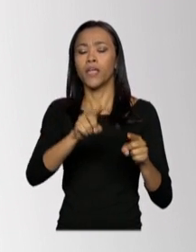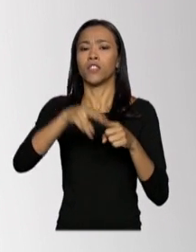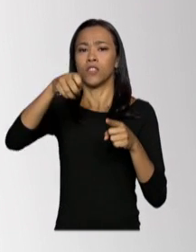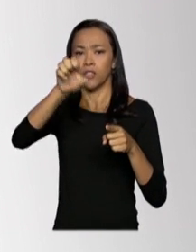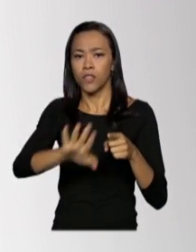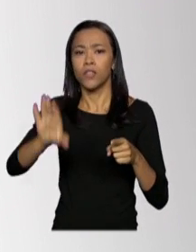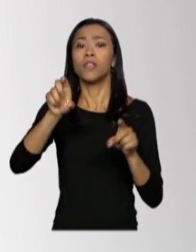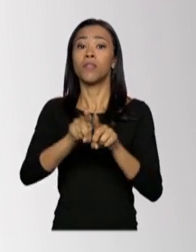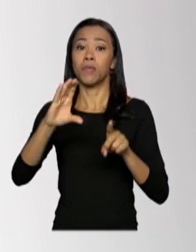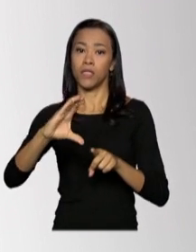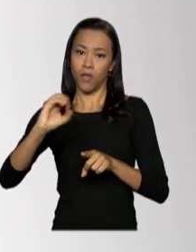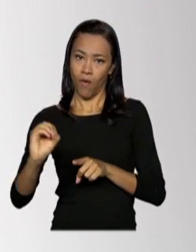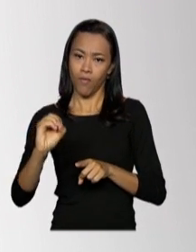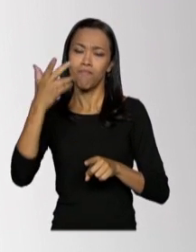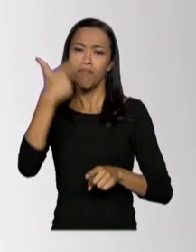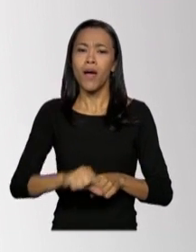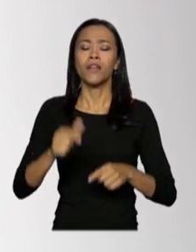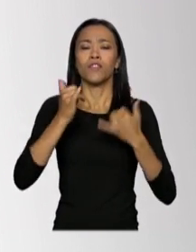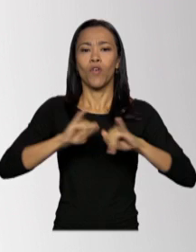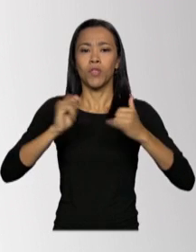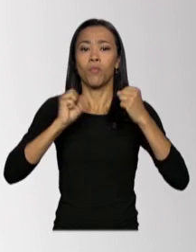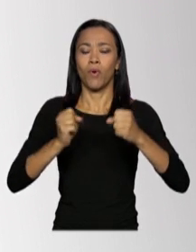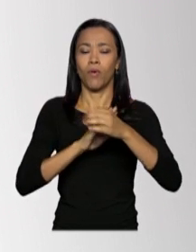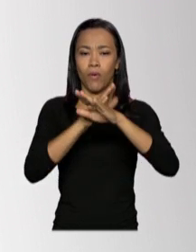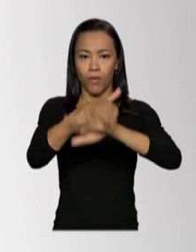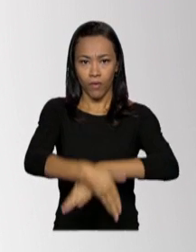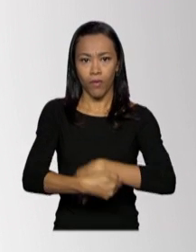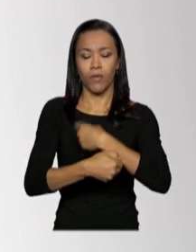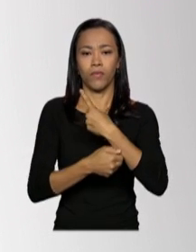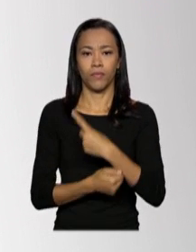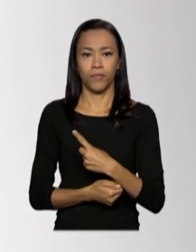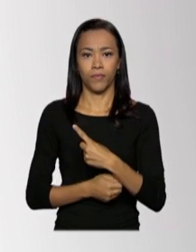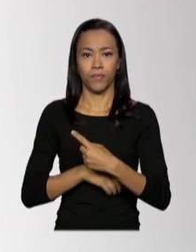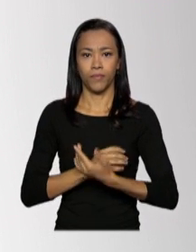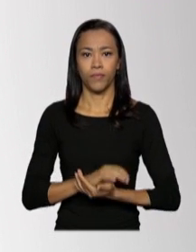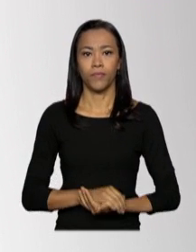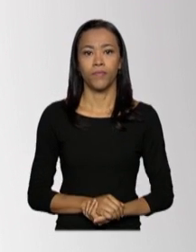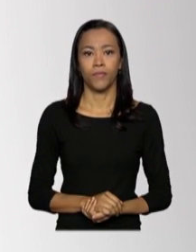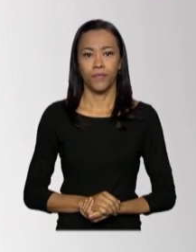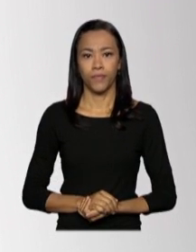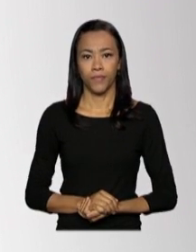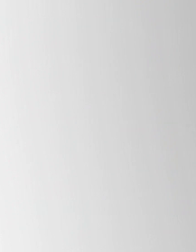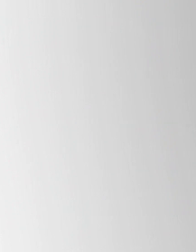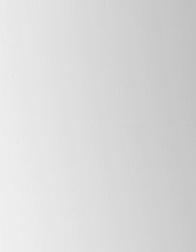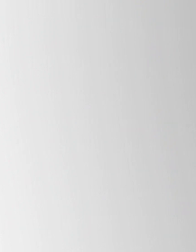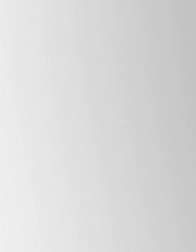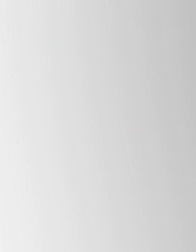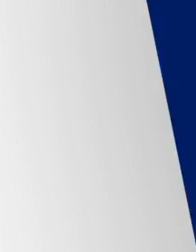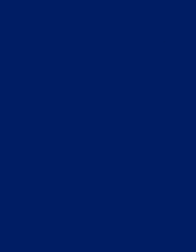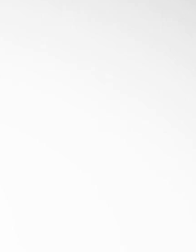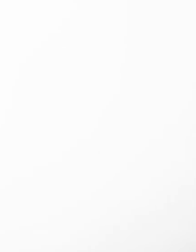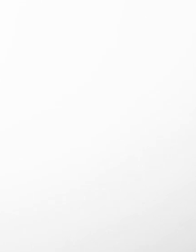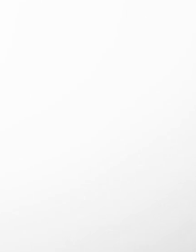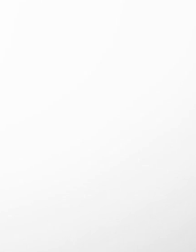e Centro-Oeste. Saiba mais em www.brasil.gov.br.